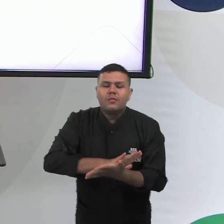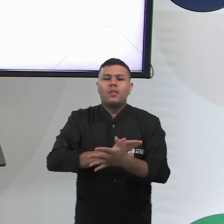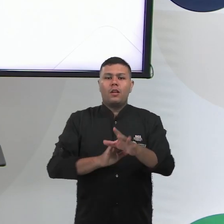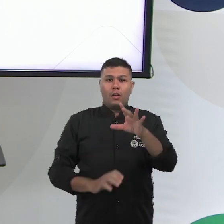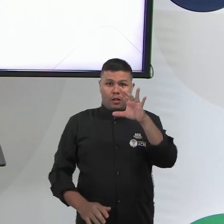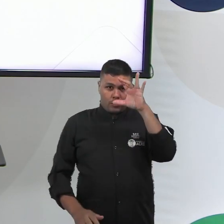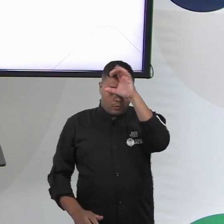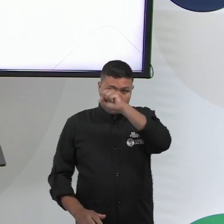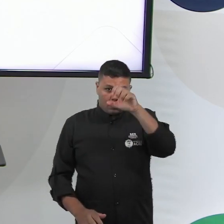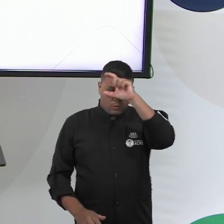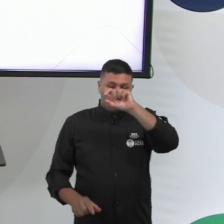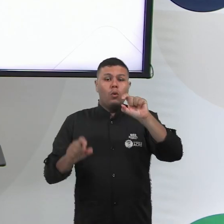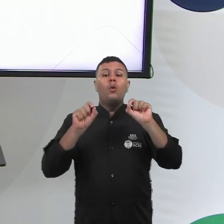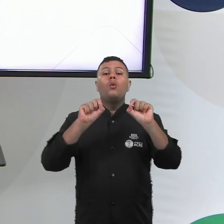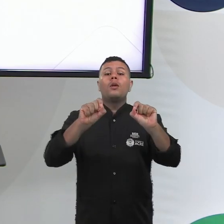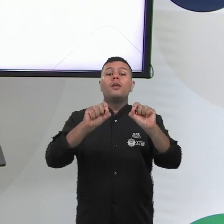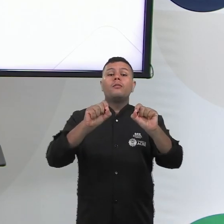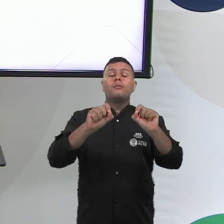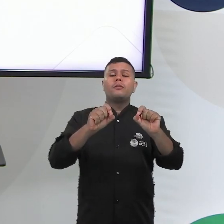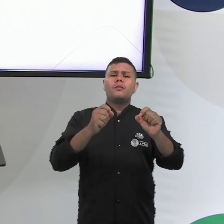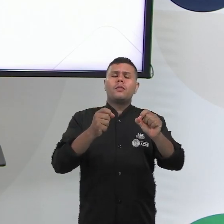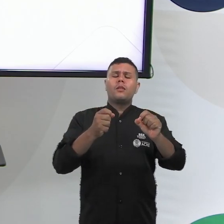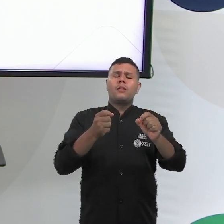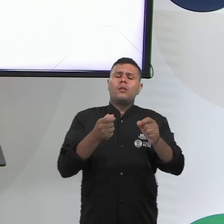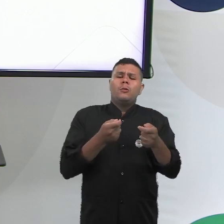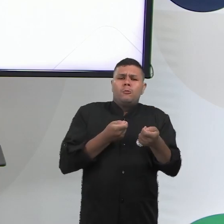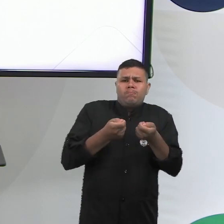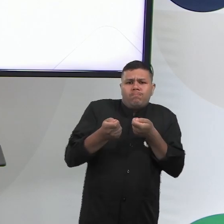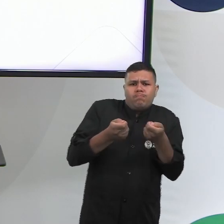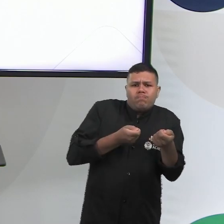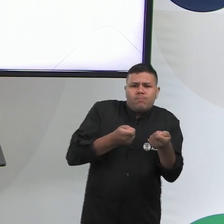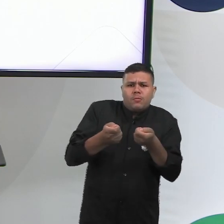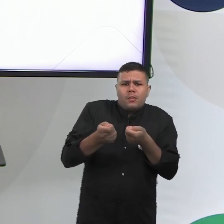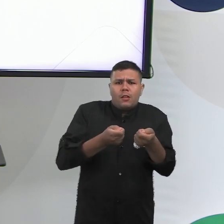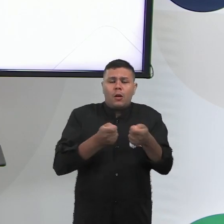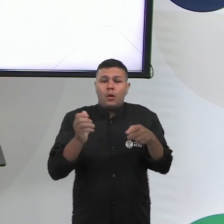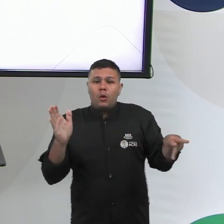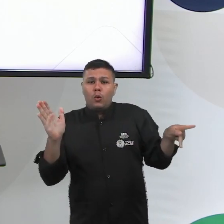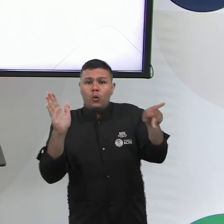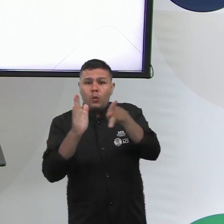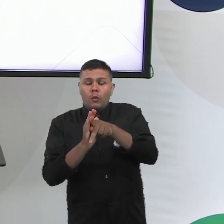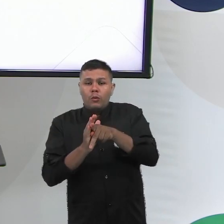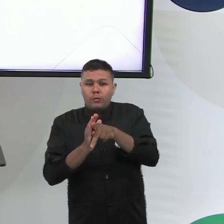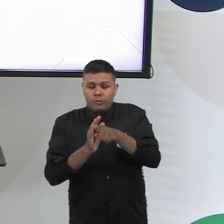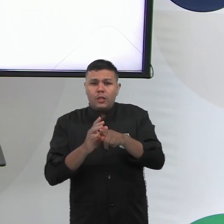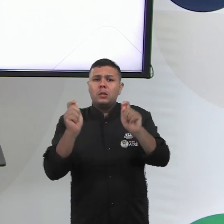a autorregulação, ou seja, a capacidade de nós,